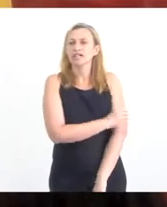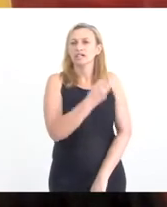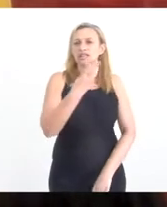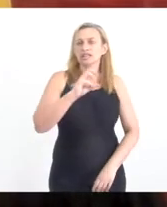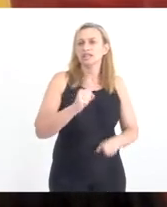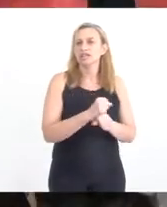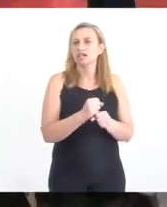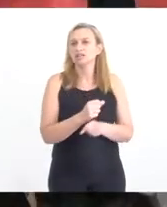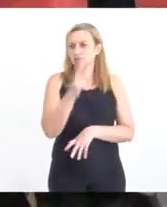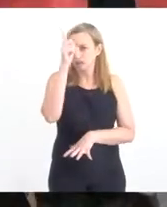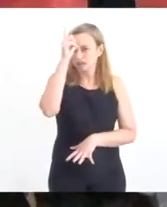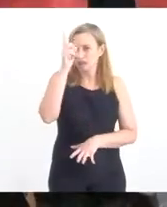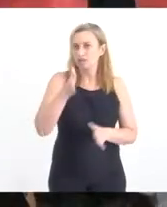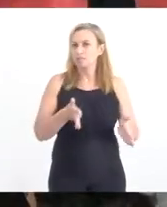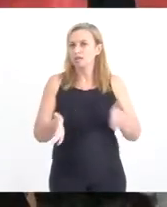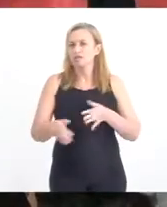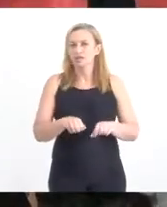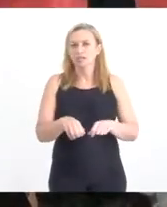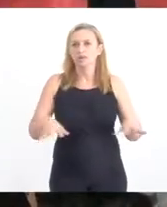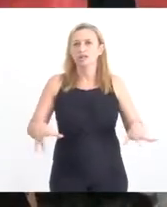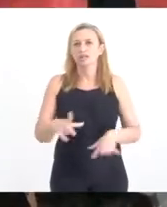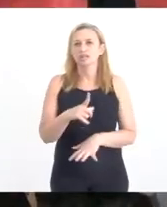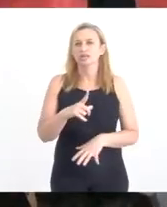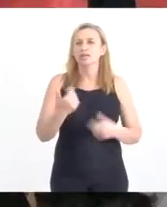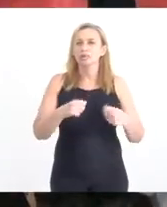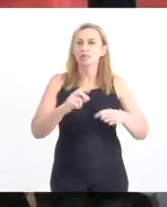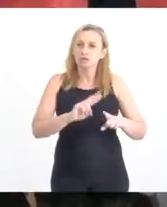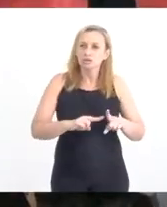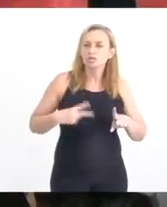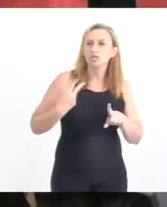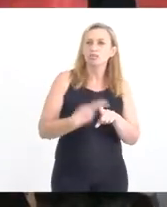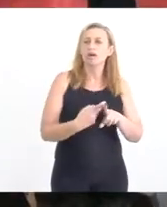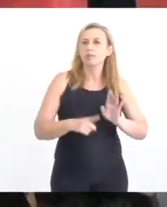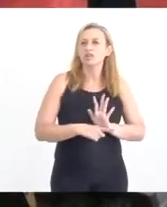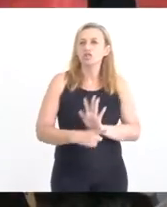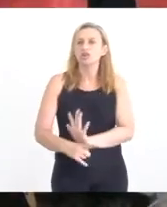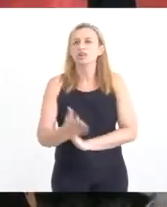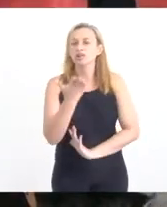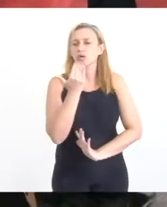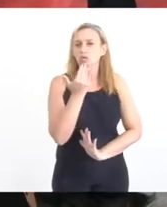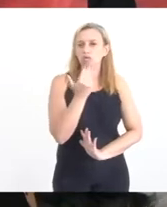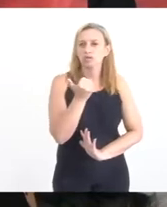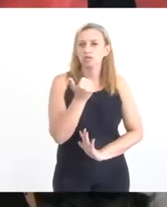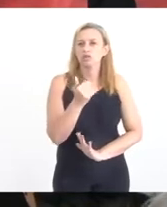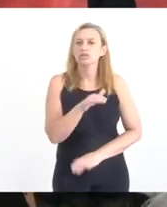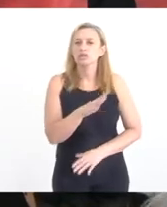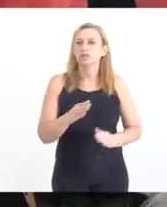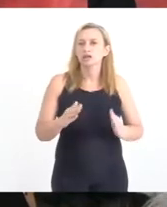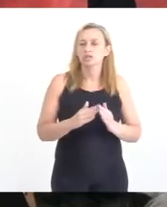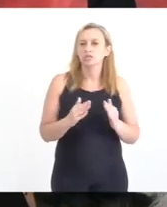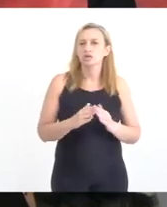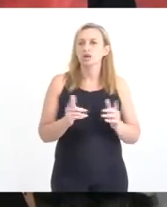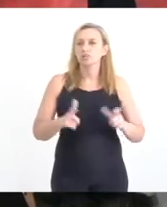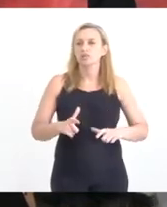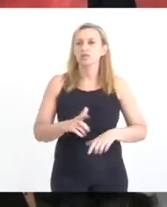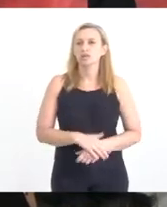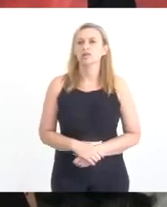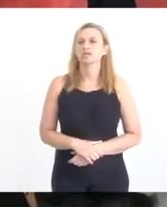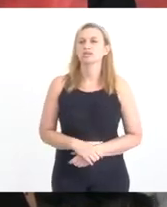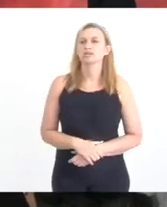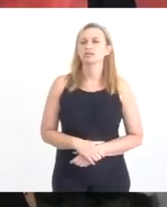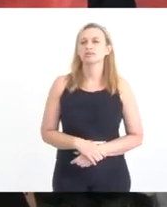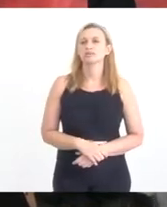anos no alemão durante a pandemia teve que se Reinventar para ajudar na alimentação dos moradores daquele local